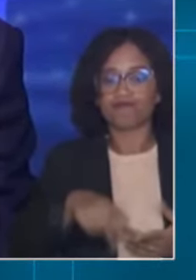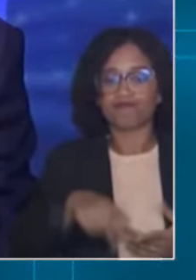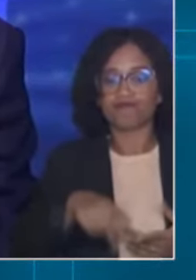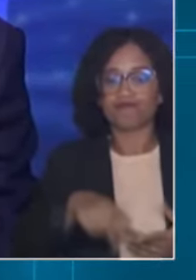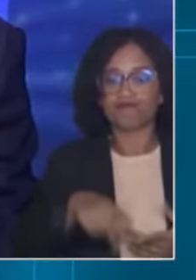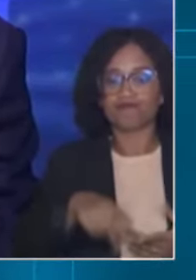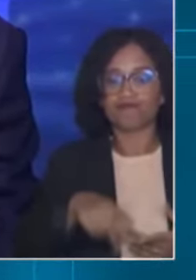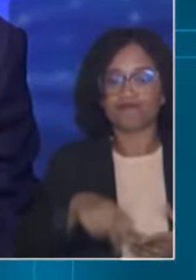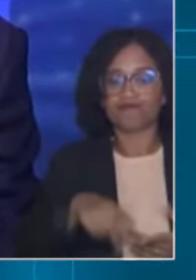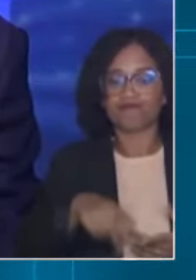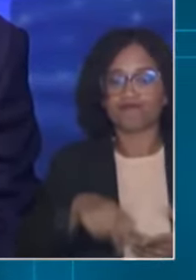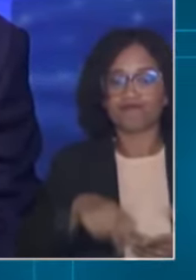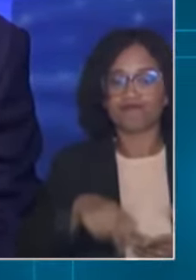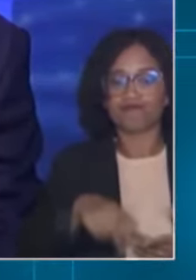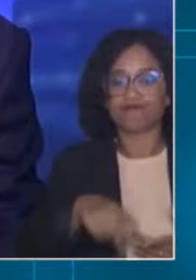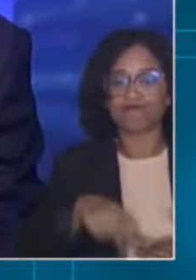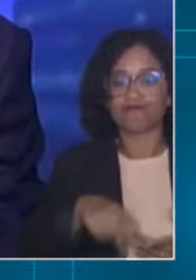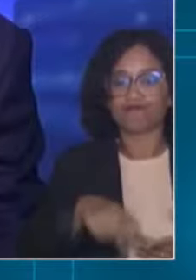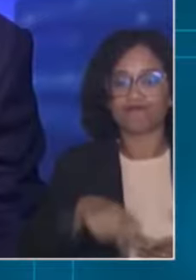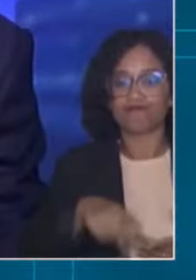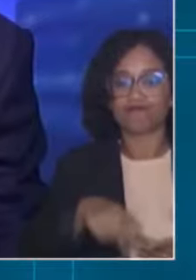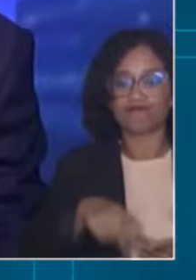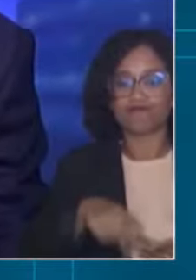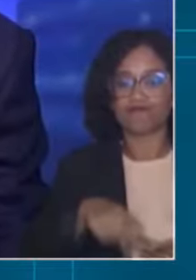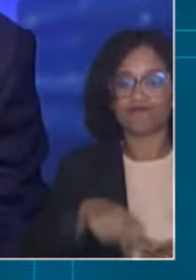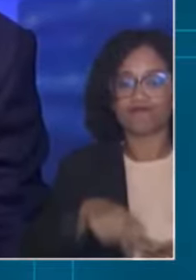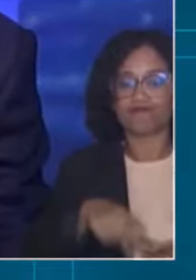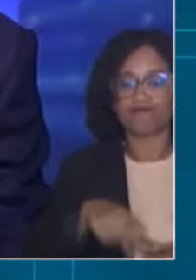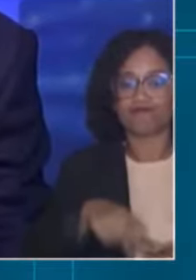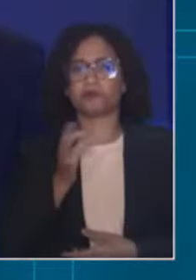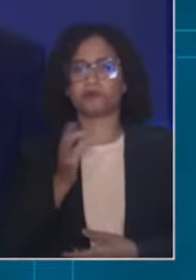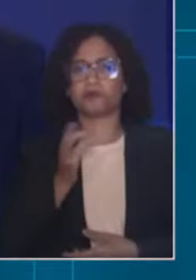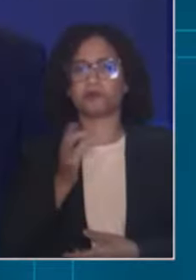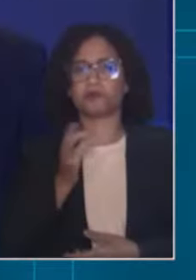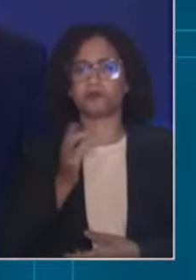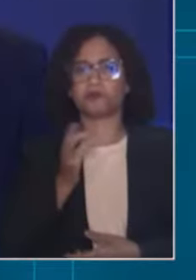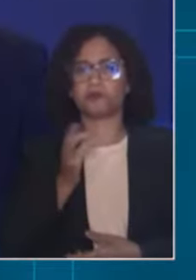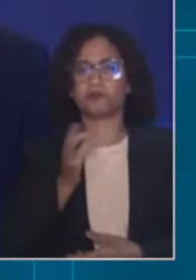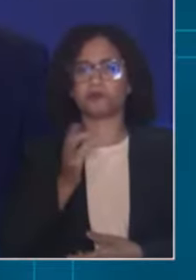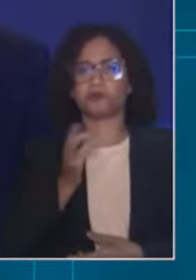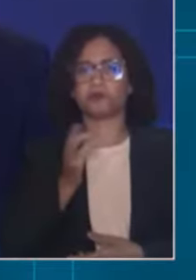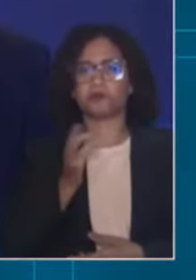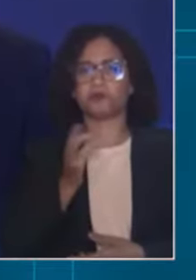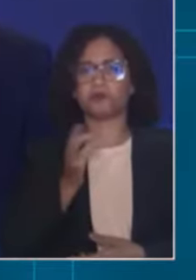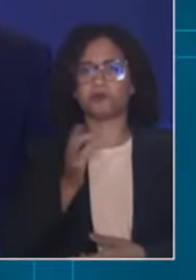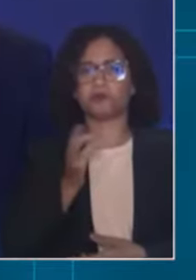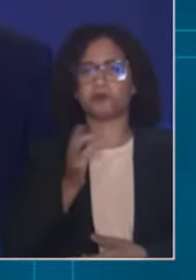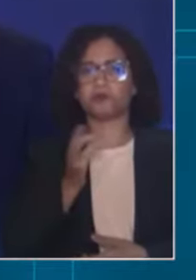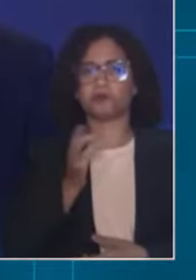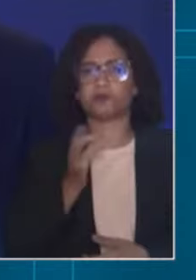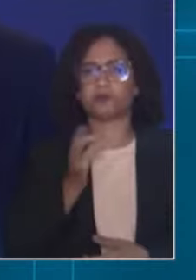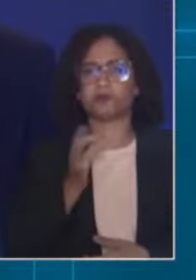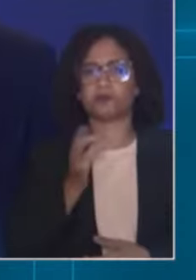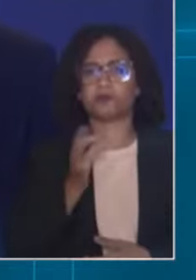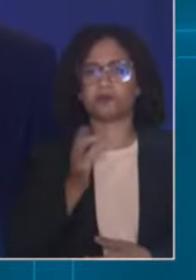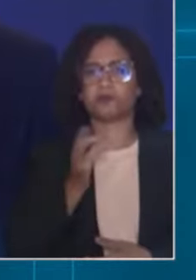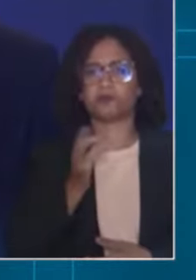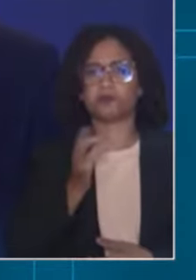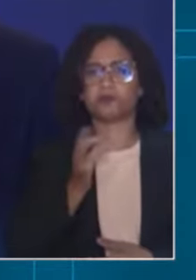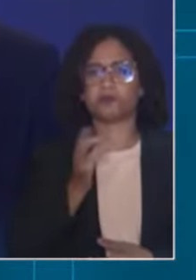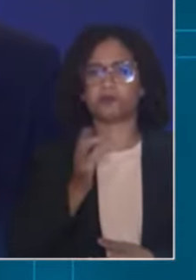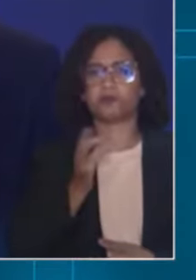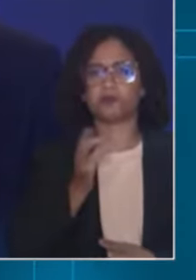partido, e pela primeira vez nesse tempo aí, o partido ficou abaixo dos 20%. Desta vez, agora, né, nos